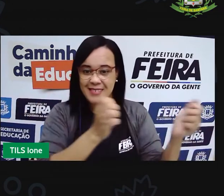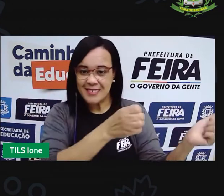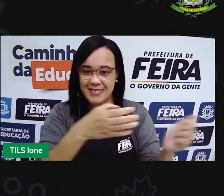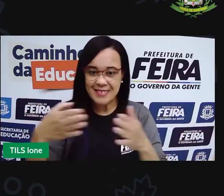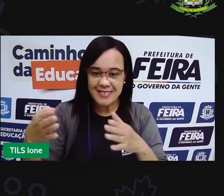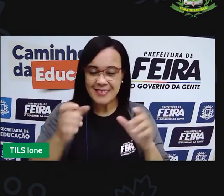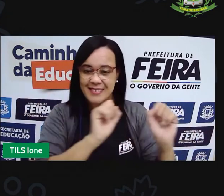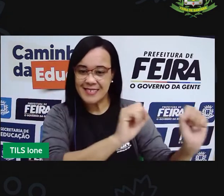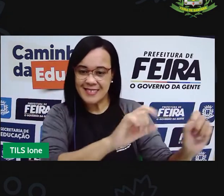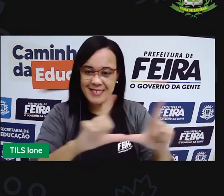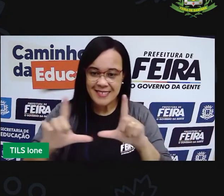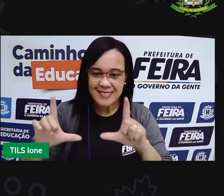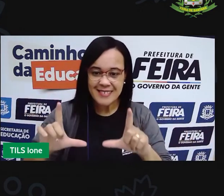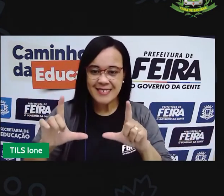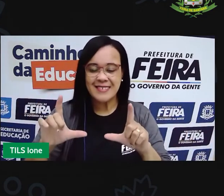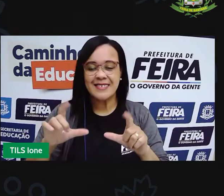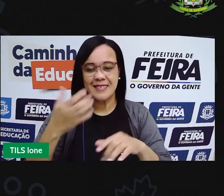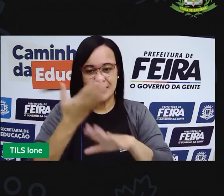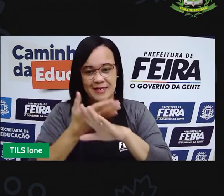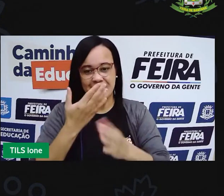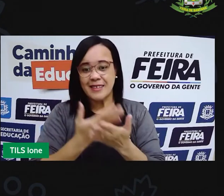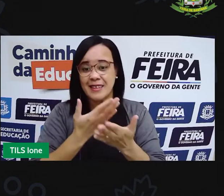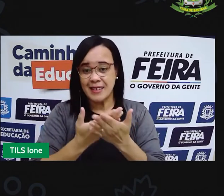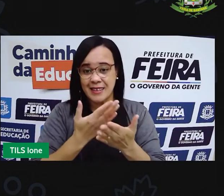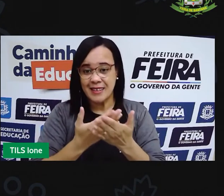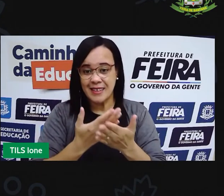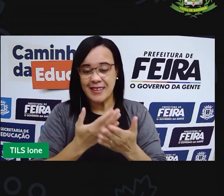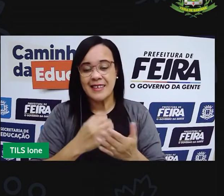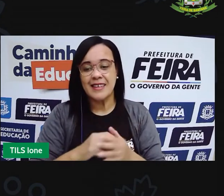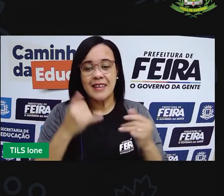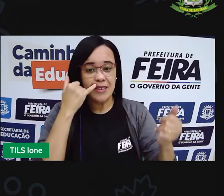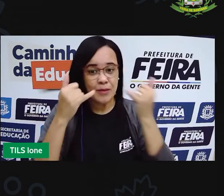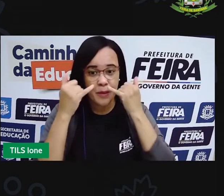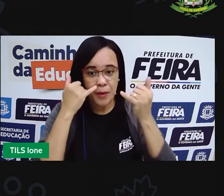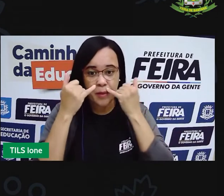continuar mostrando aqui outras informações.